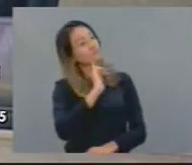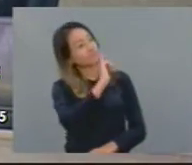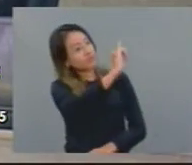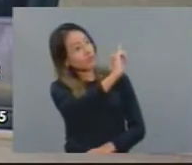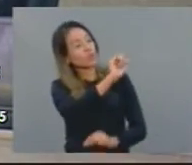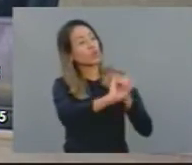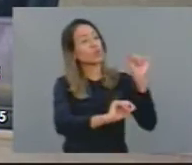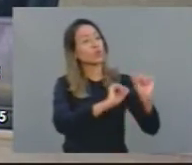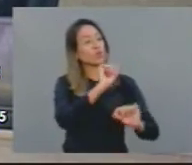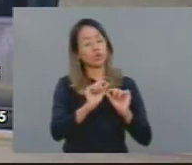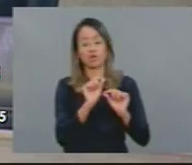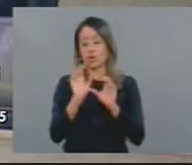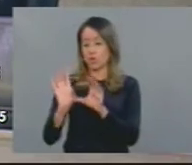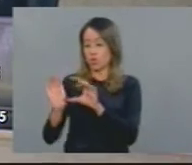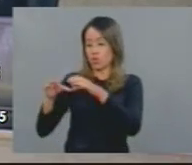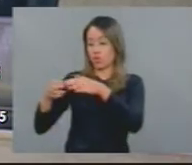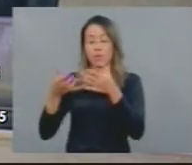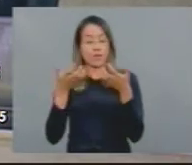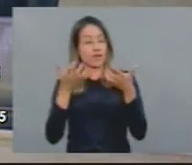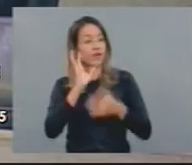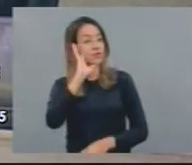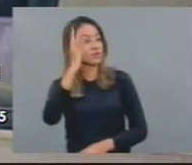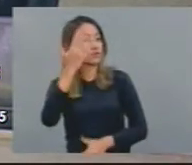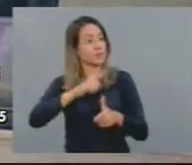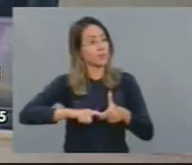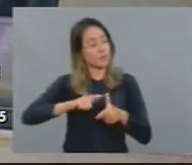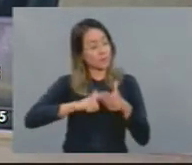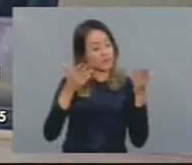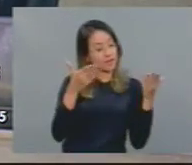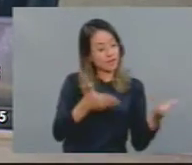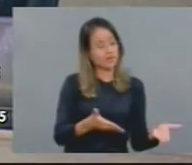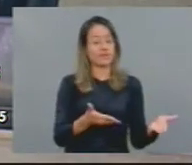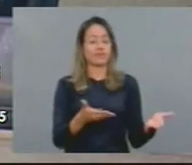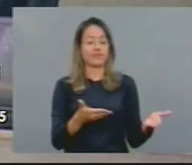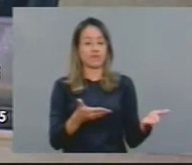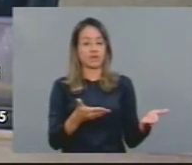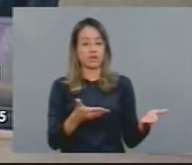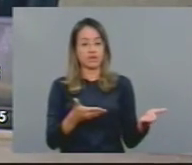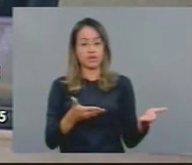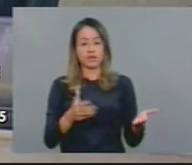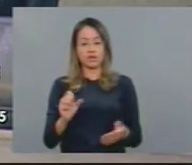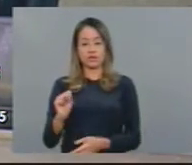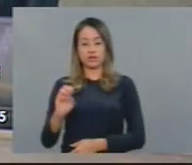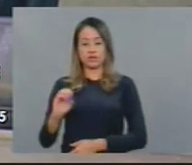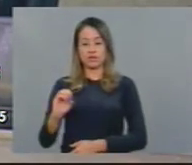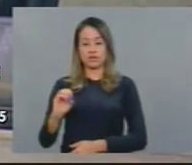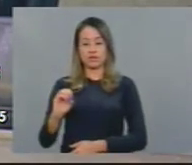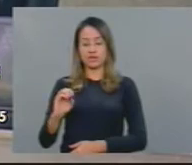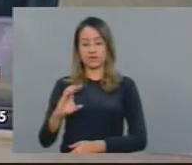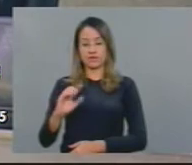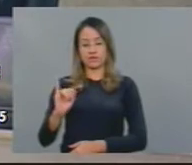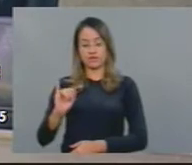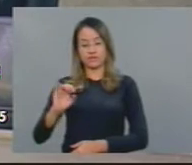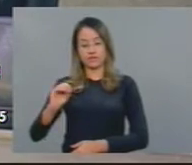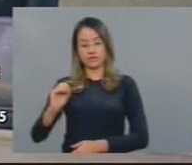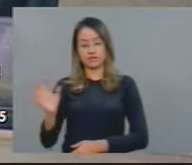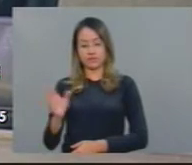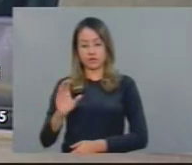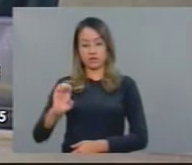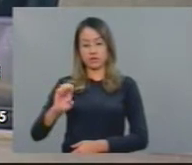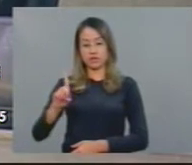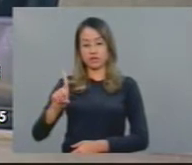esse recurso ficou parado. E aí o caos está instalado aqui, produzindo violência. Porque a violência que está lá dentro sai para todo